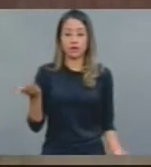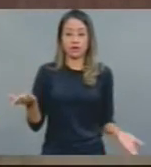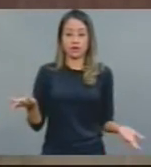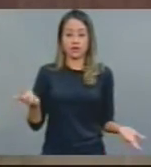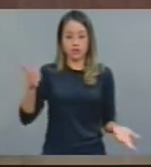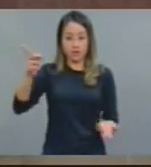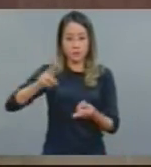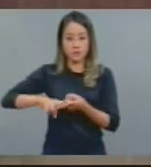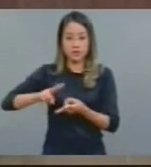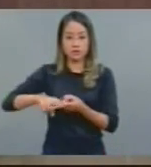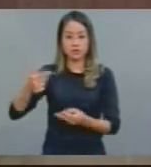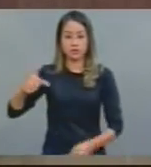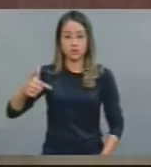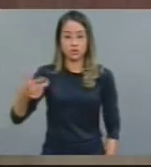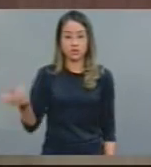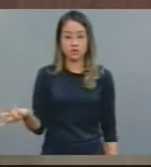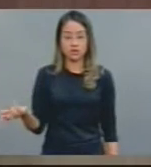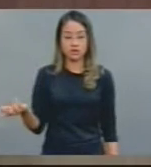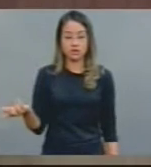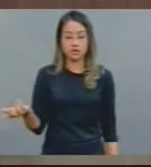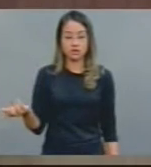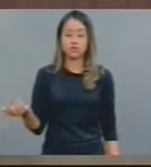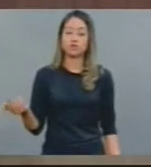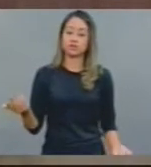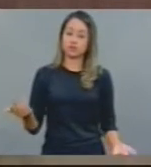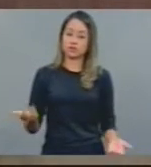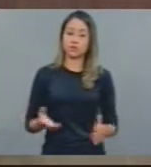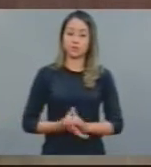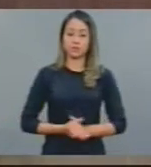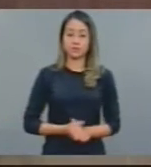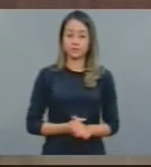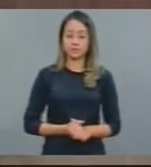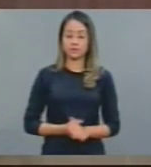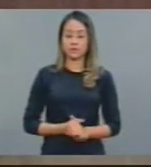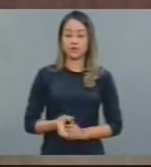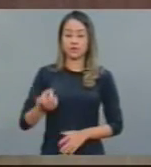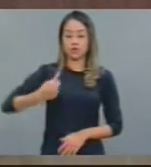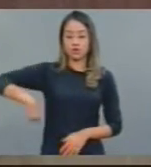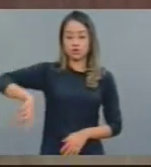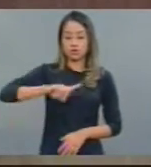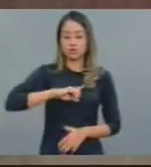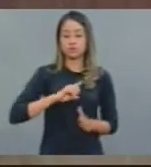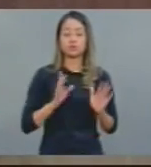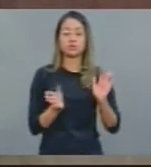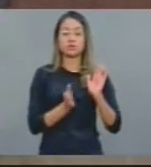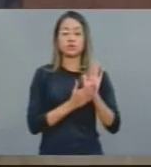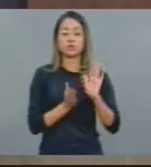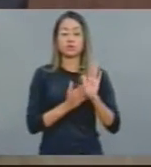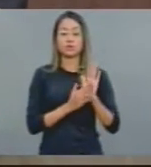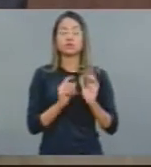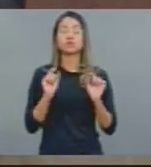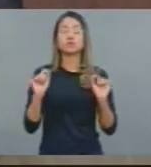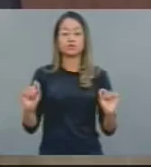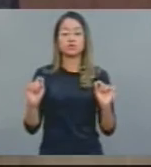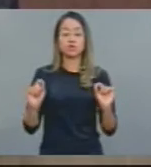E não a dependência econômica, mas sobretudo o laudo médico. Nós estamos propondo que os